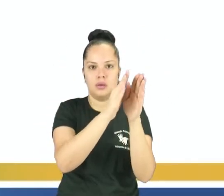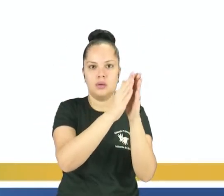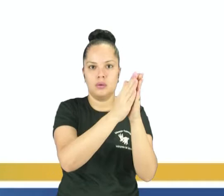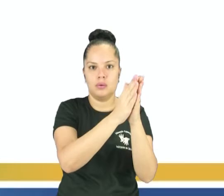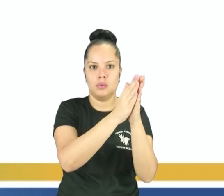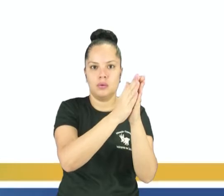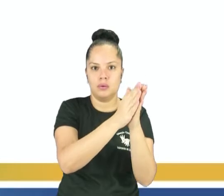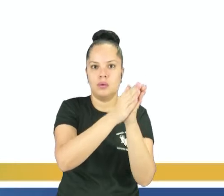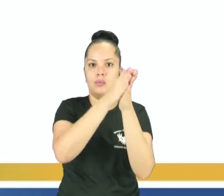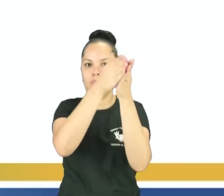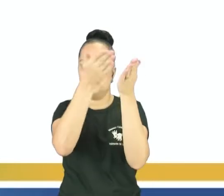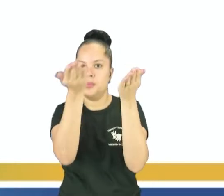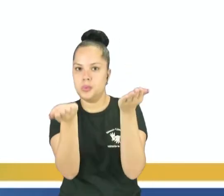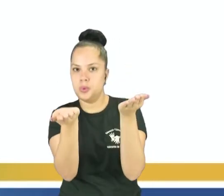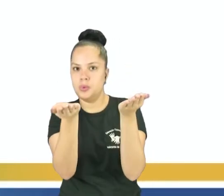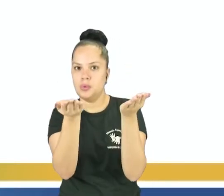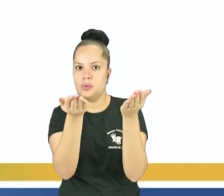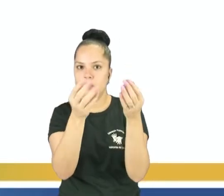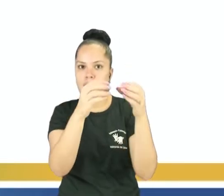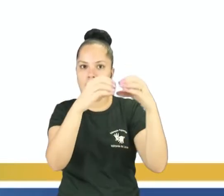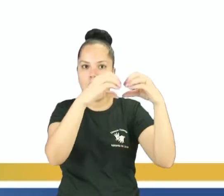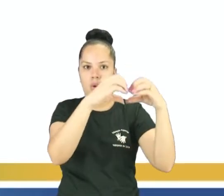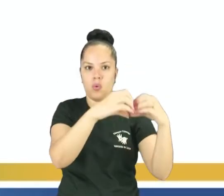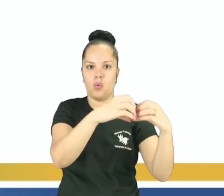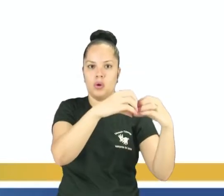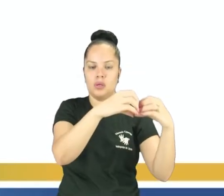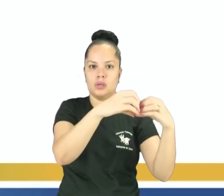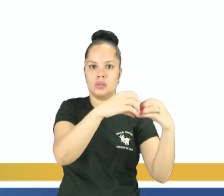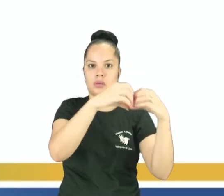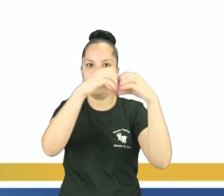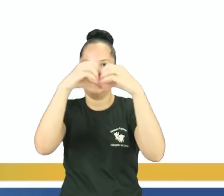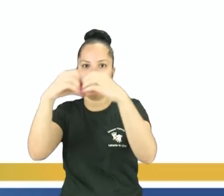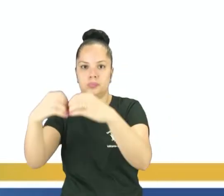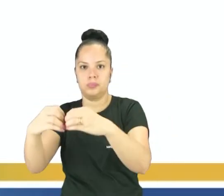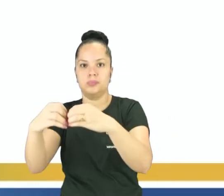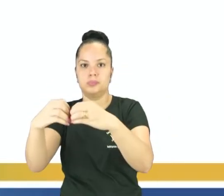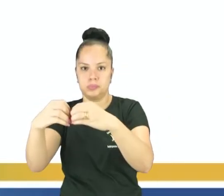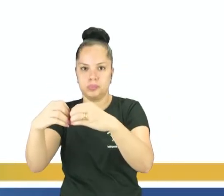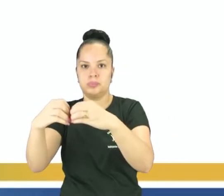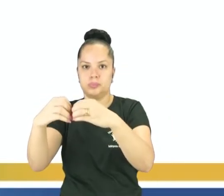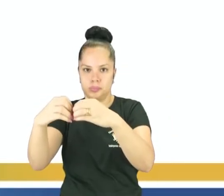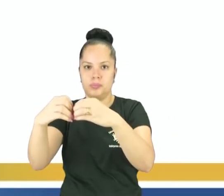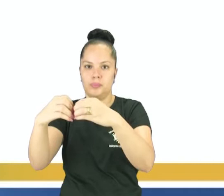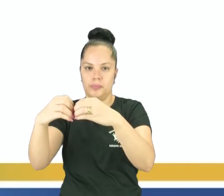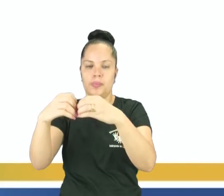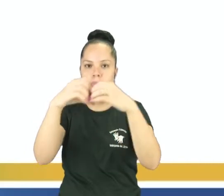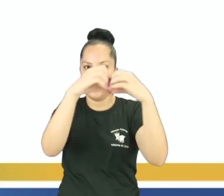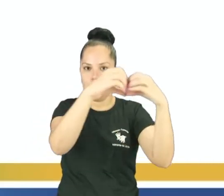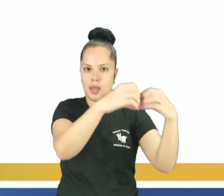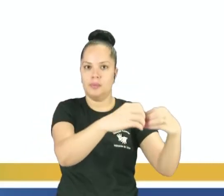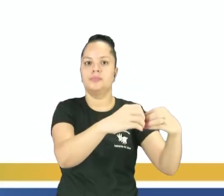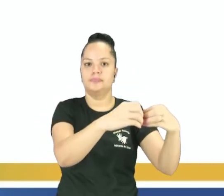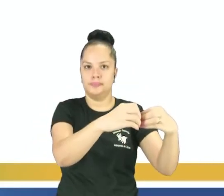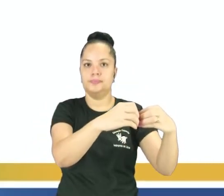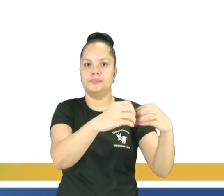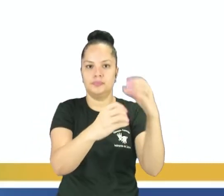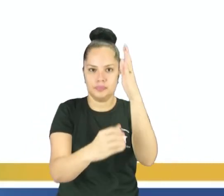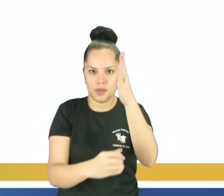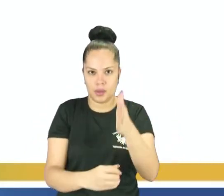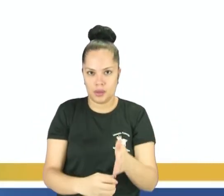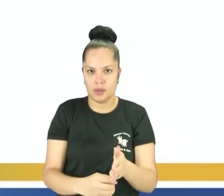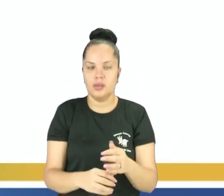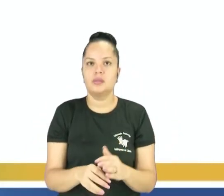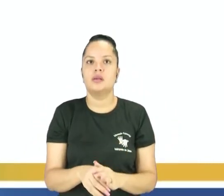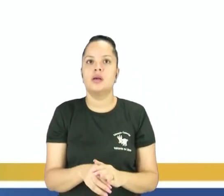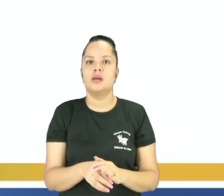que você consegue ver através intuitivamente que o primeiro coração é refletido em relação a essa reta. Na